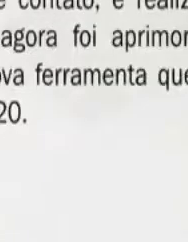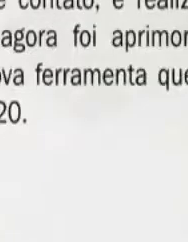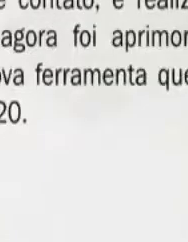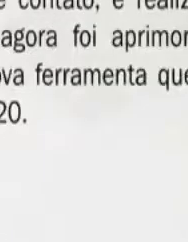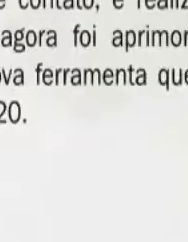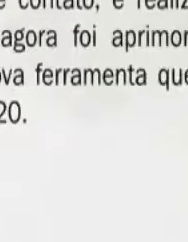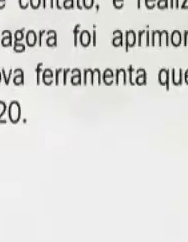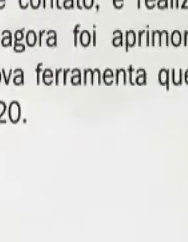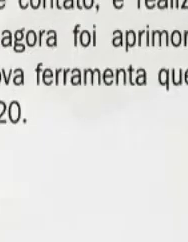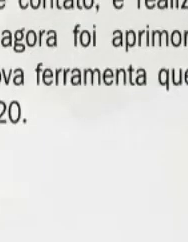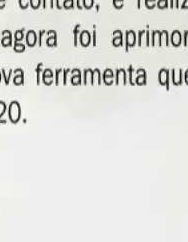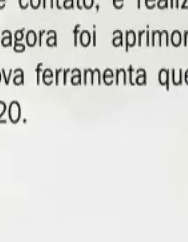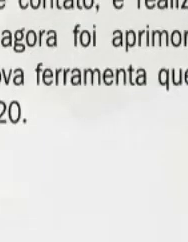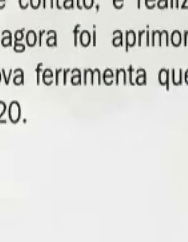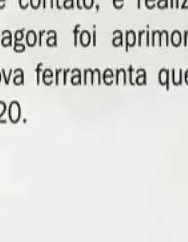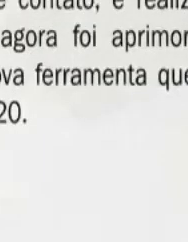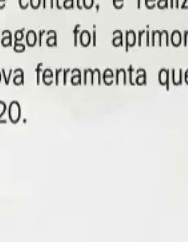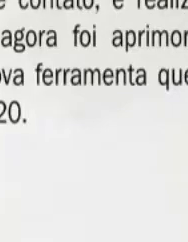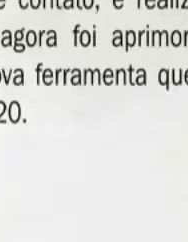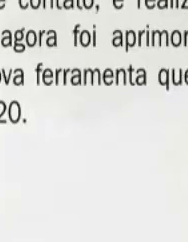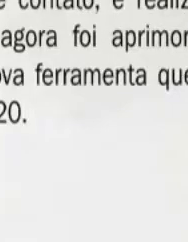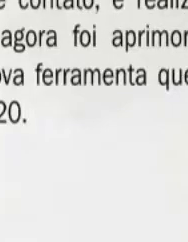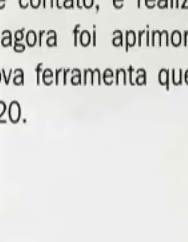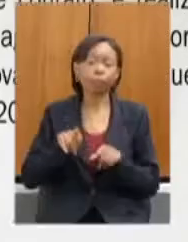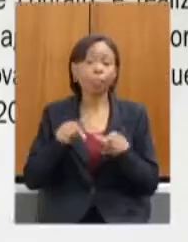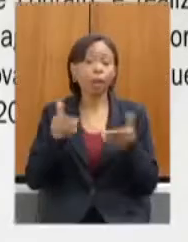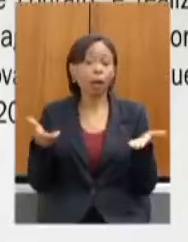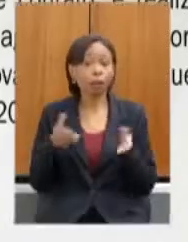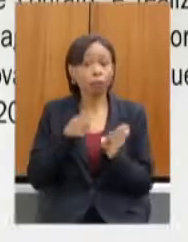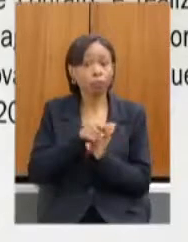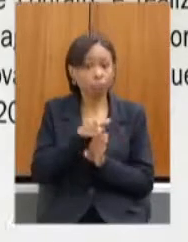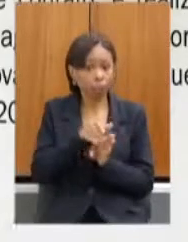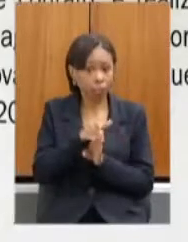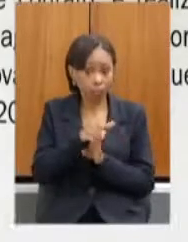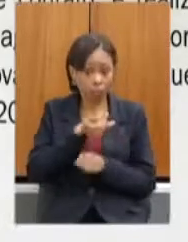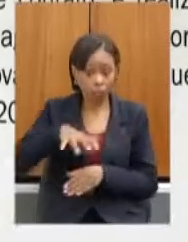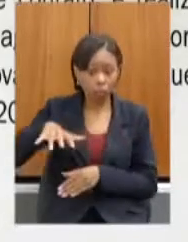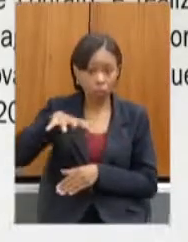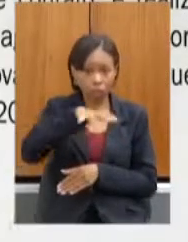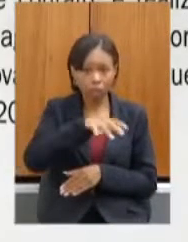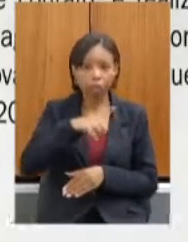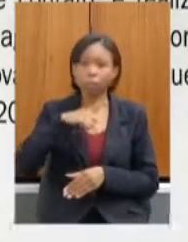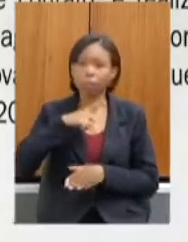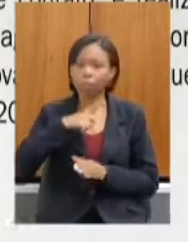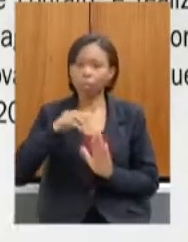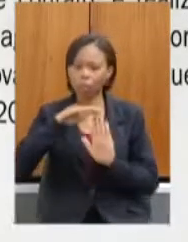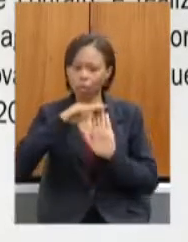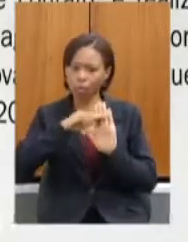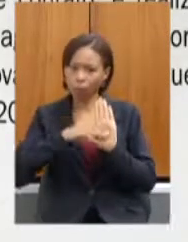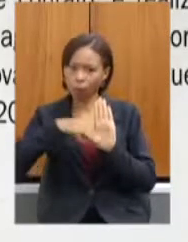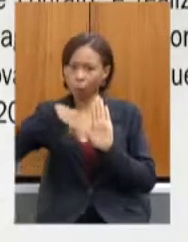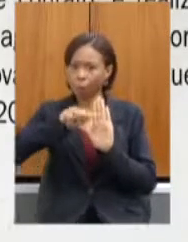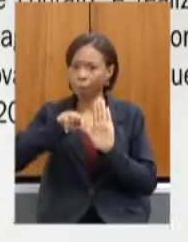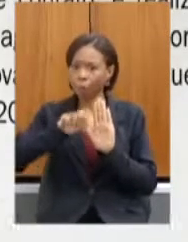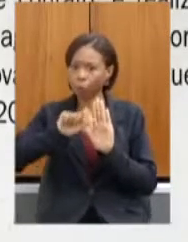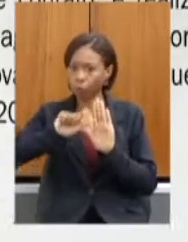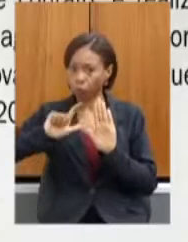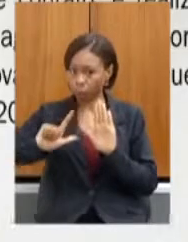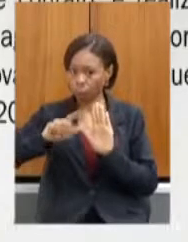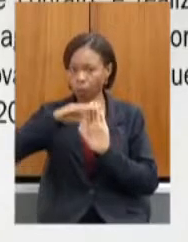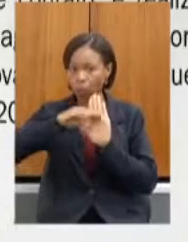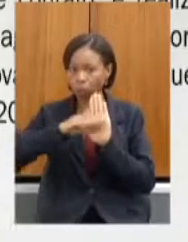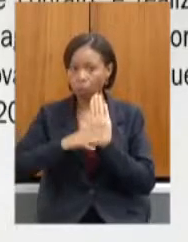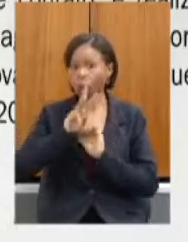passar E Agora Nós estamos com orientação na rede tem inclusive o manual que tem no nosso site isso daí foi